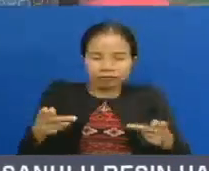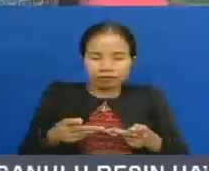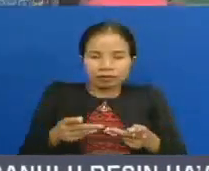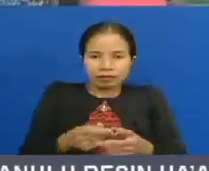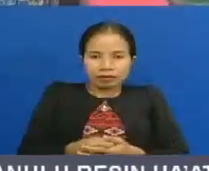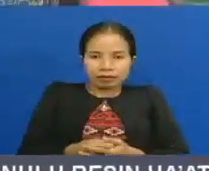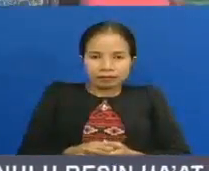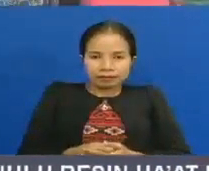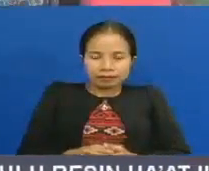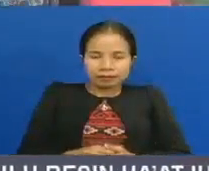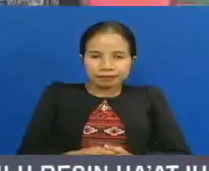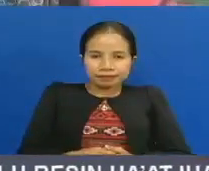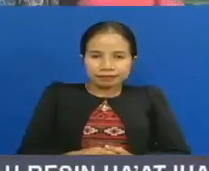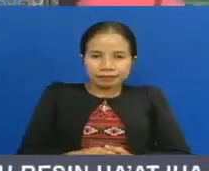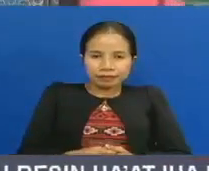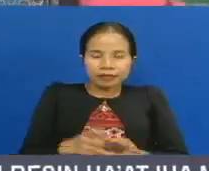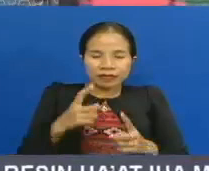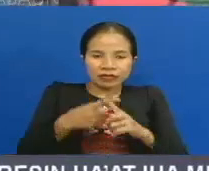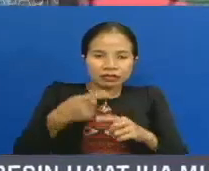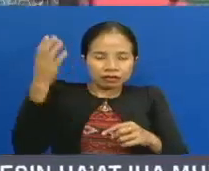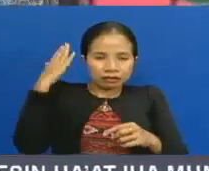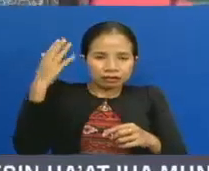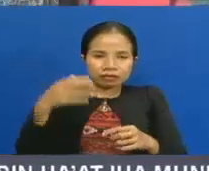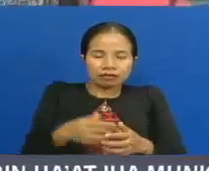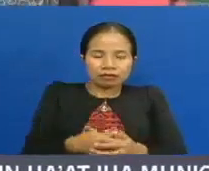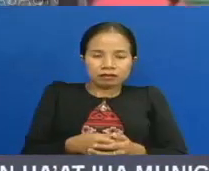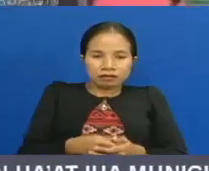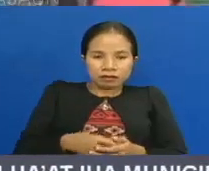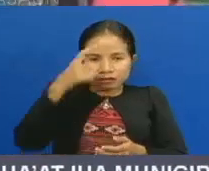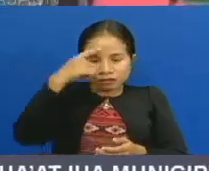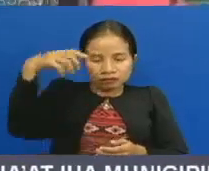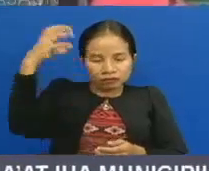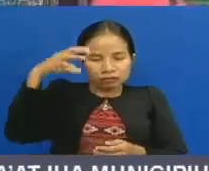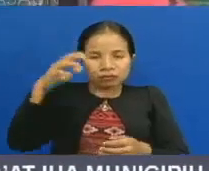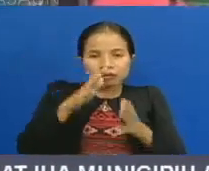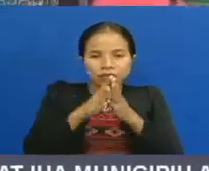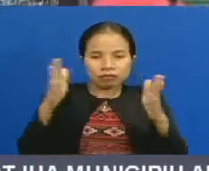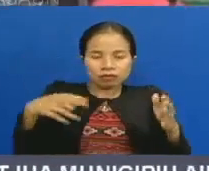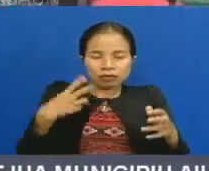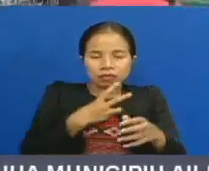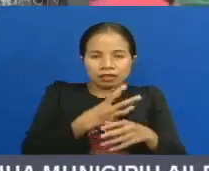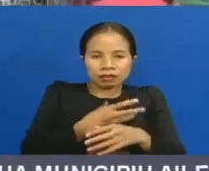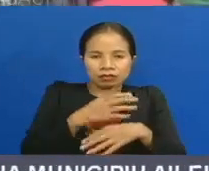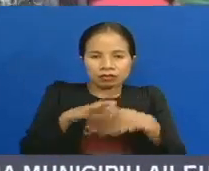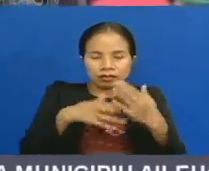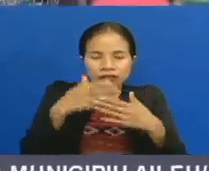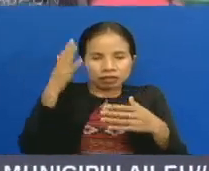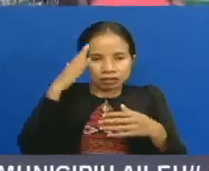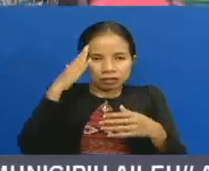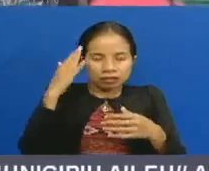Pulan, ulu pliu ba, tamba udambot, ita hutu hatene, katak, rai